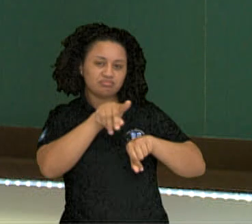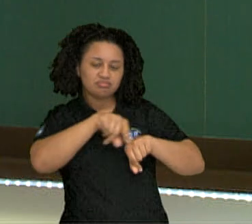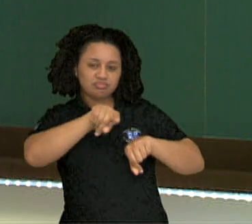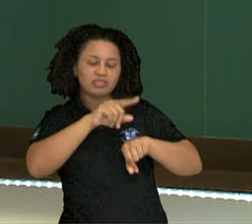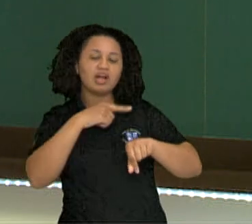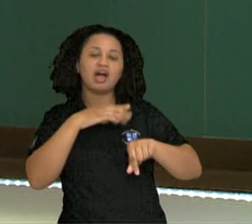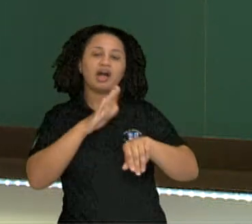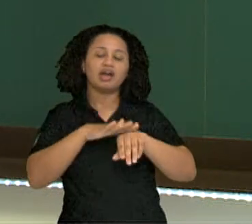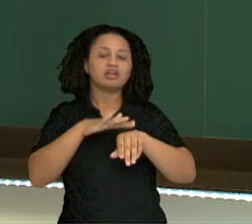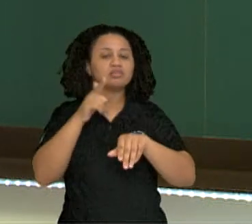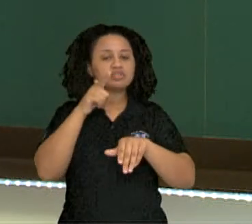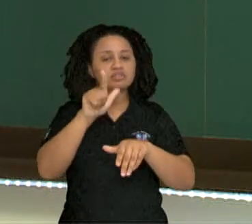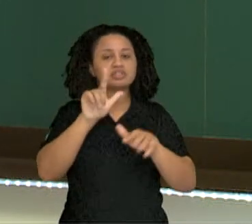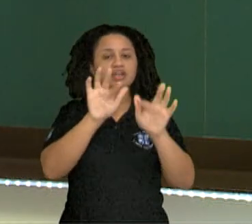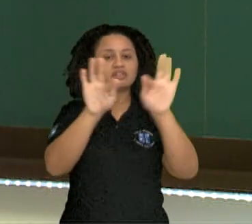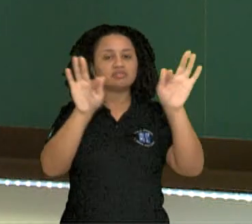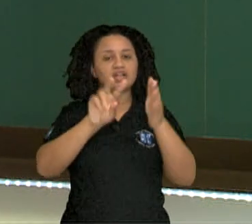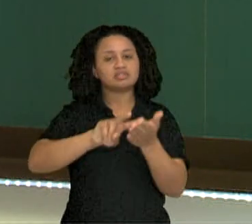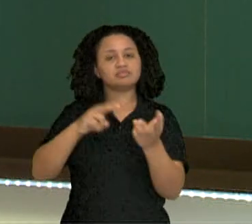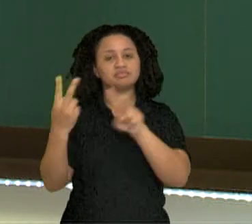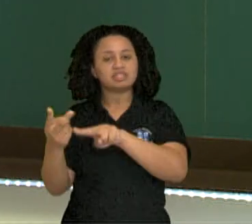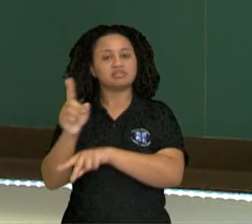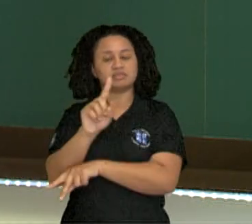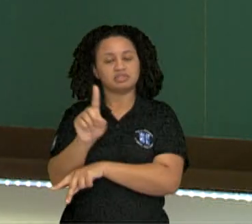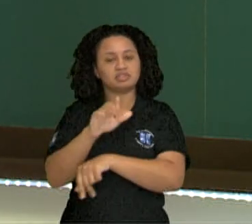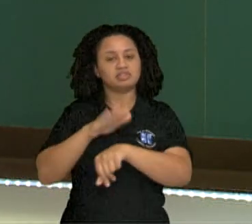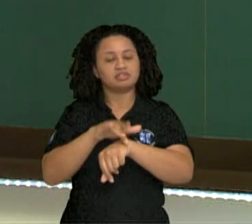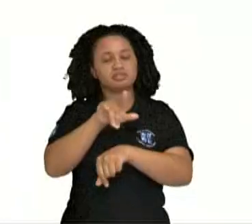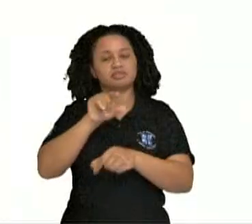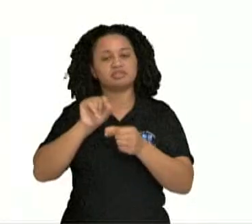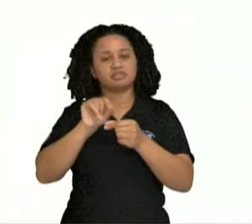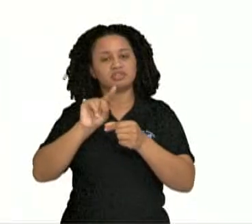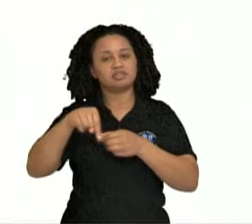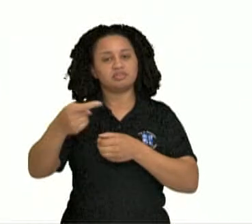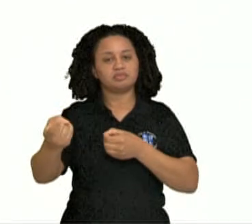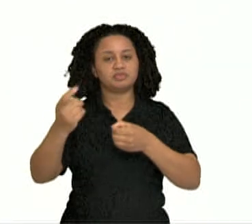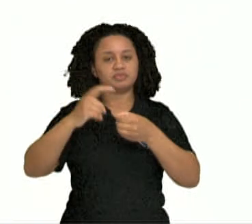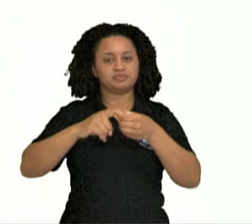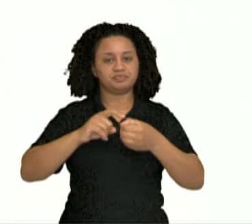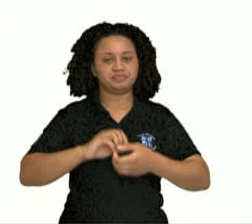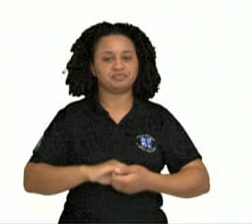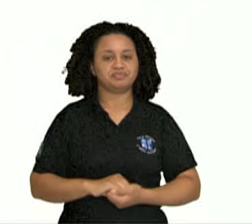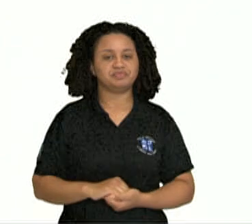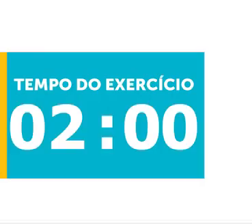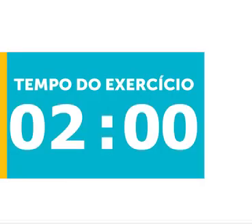de realizar a atividade você vai conseguir, tá? Um tempinho aí, já voltamos.